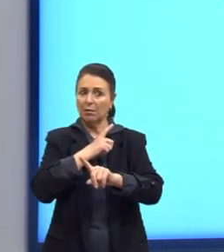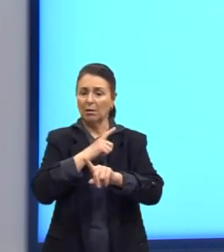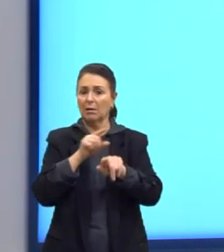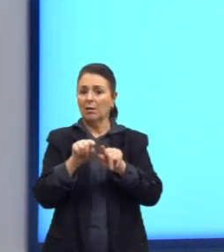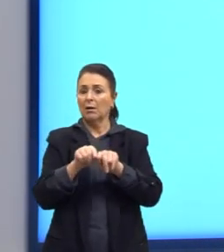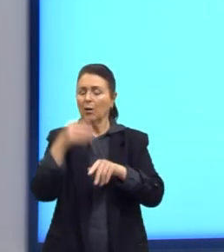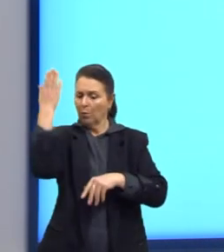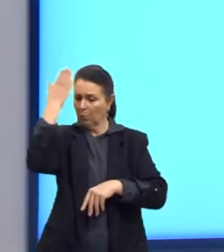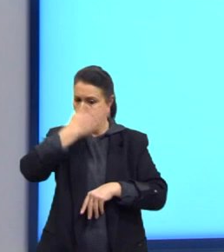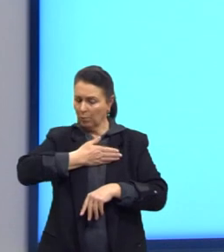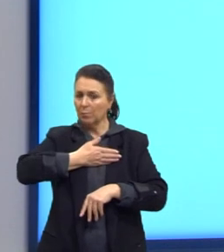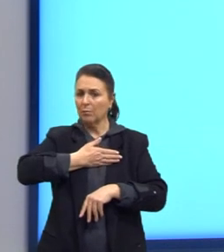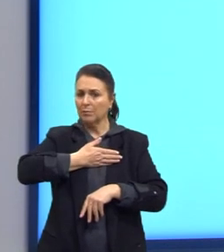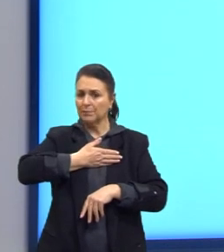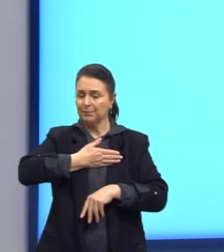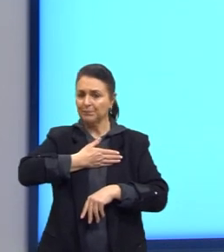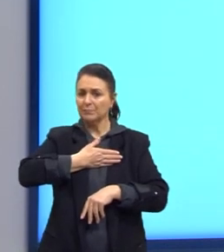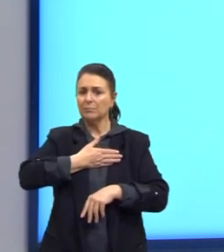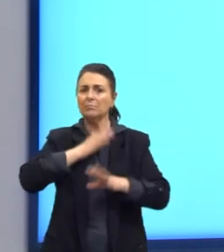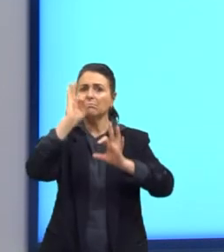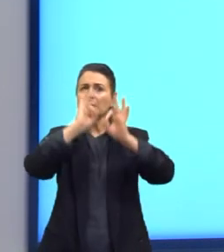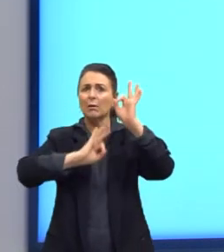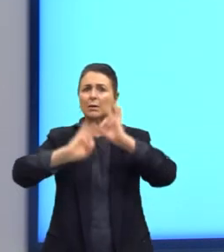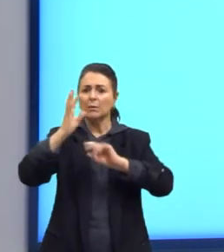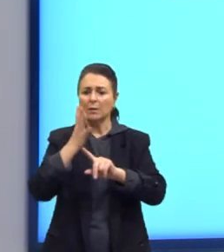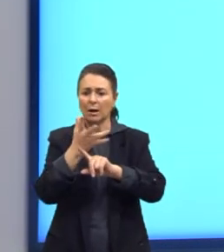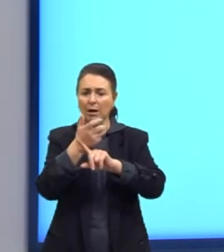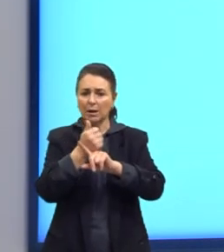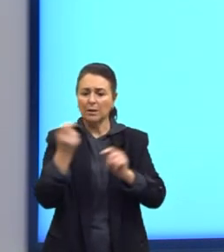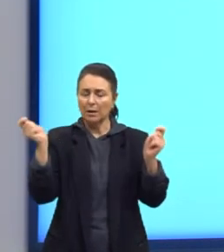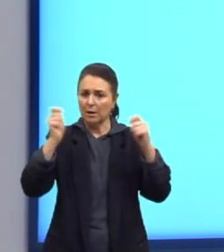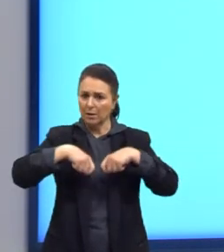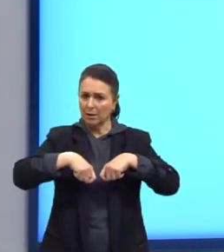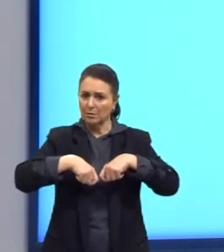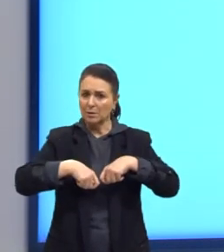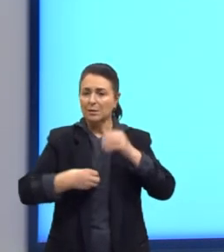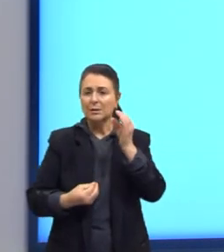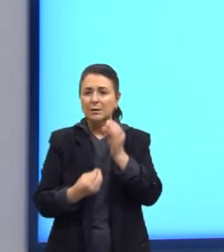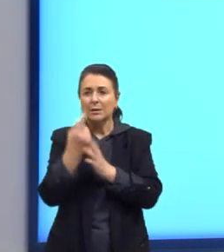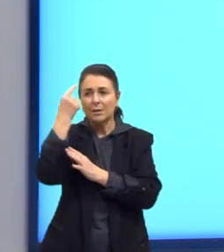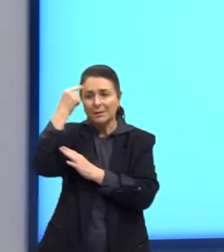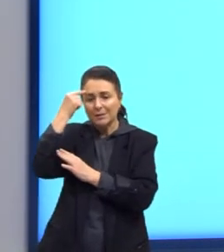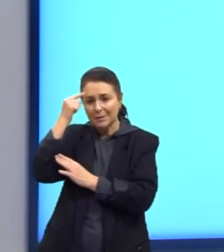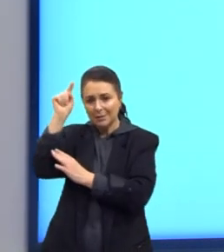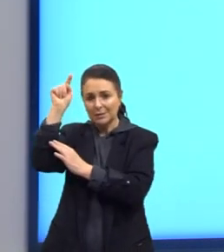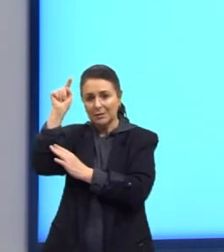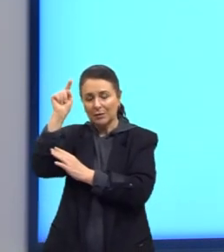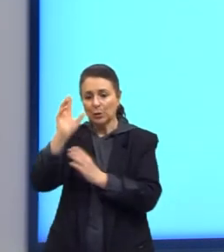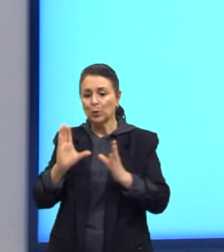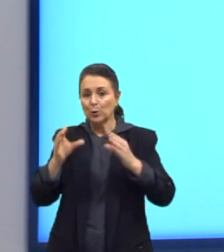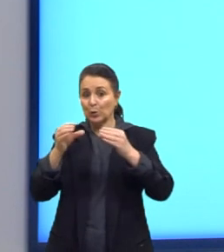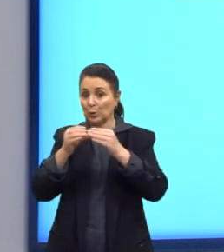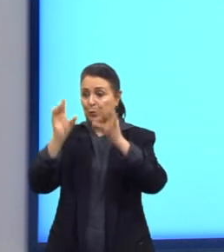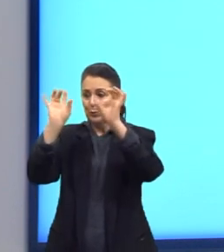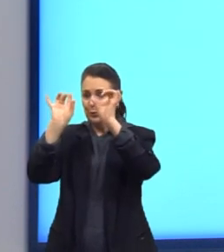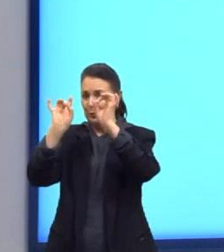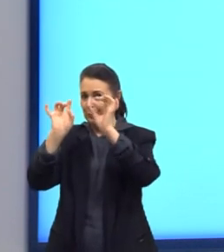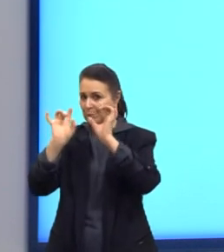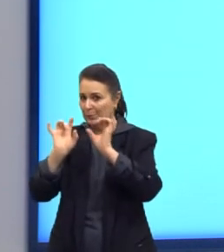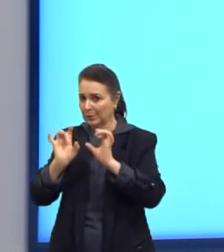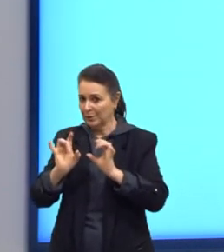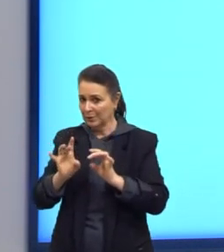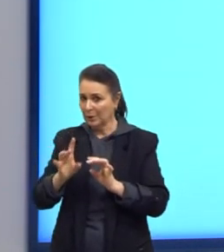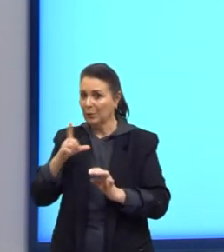comprovar a sua sofisticação artística capacidade criativa dos neandertais